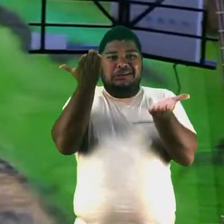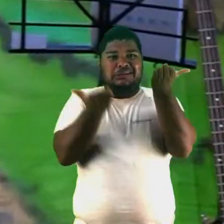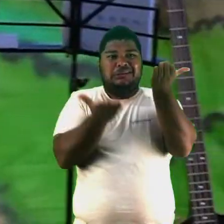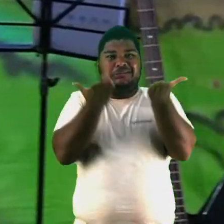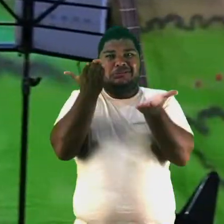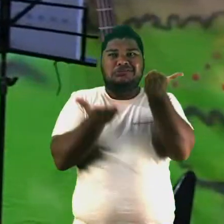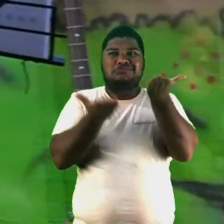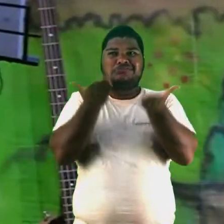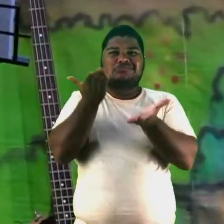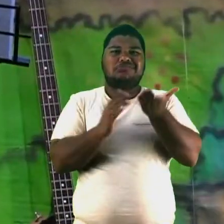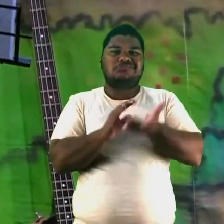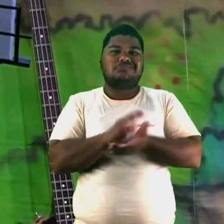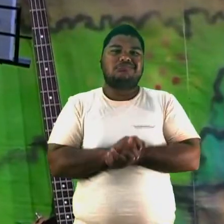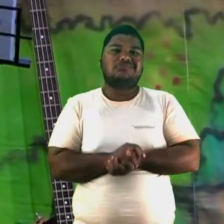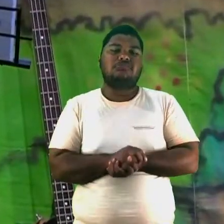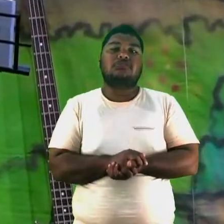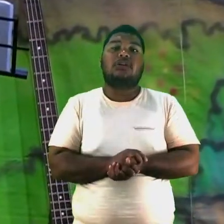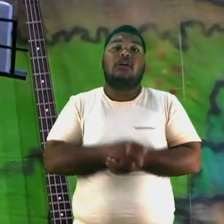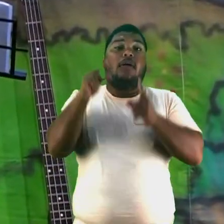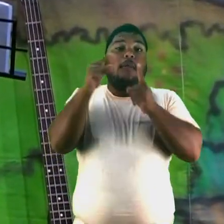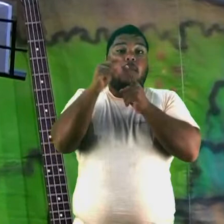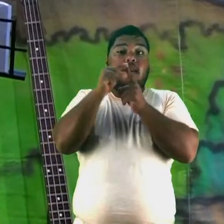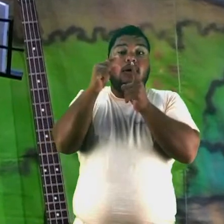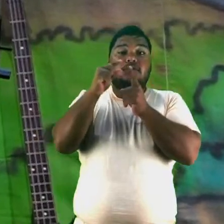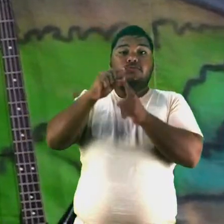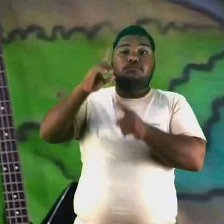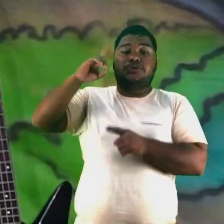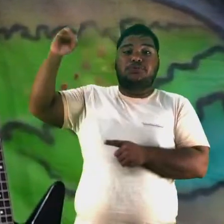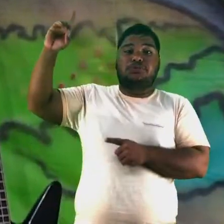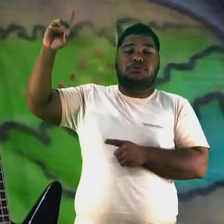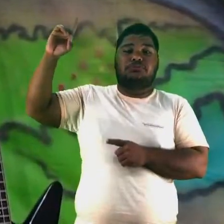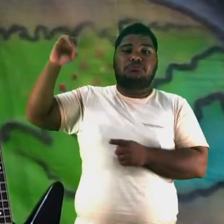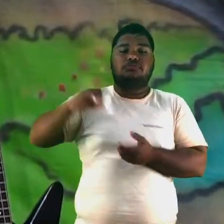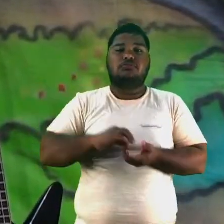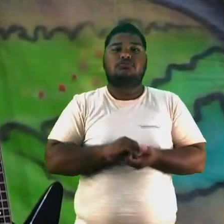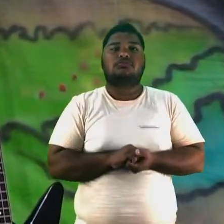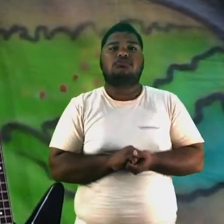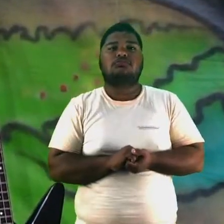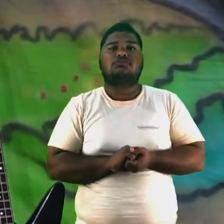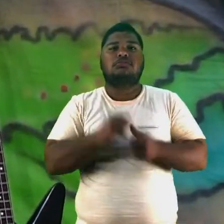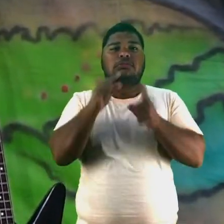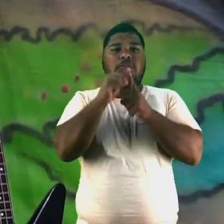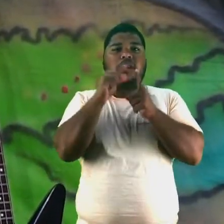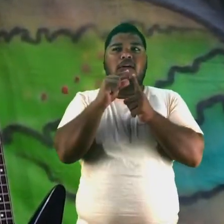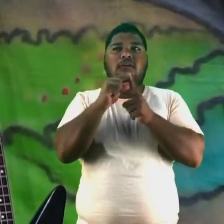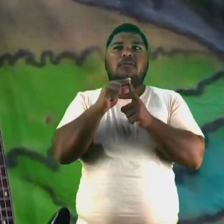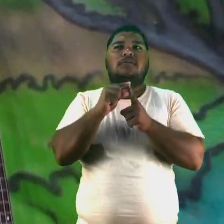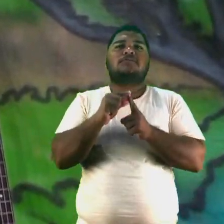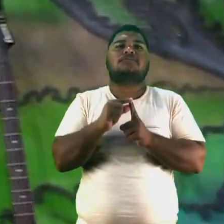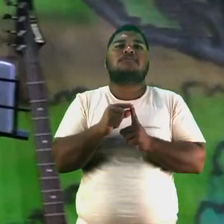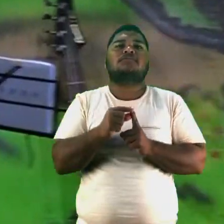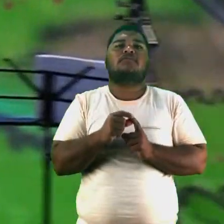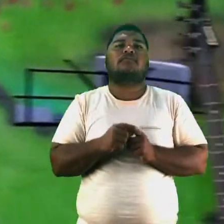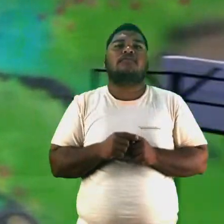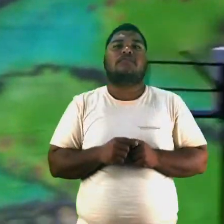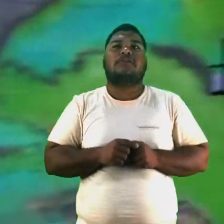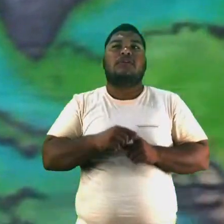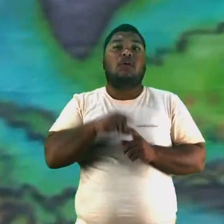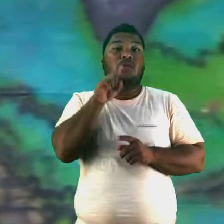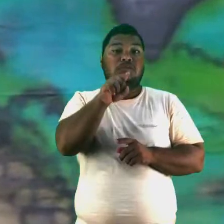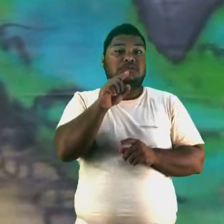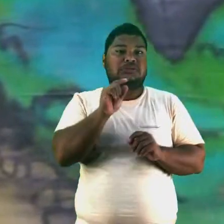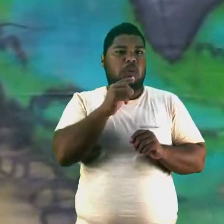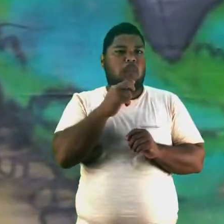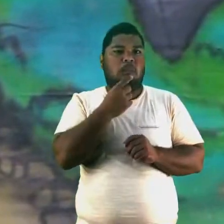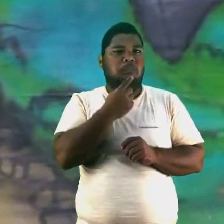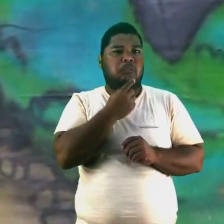humanos carecemos. É a palavra, é comprometimento com essa palavra. Não é você não pode